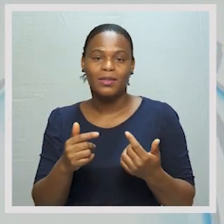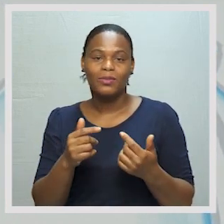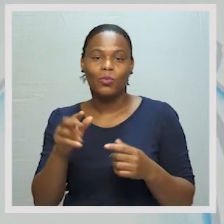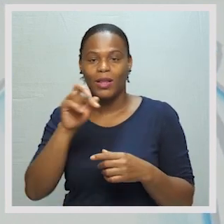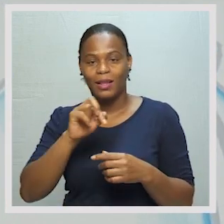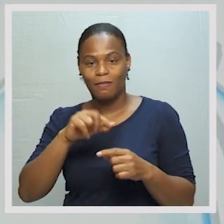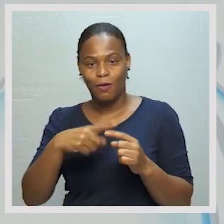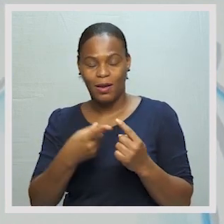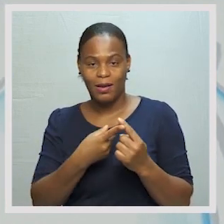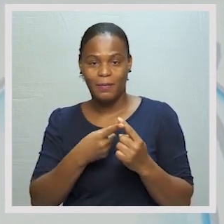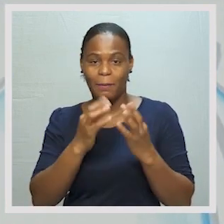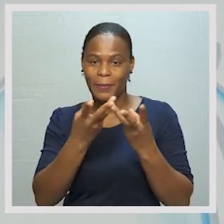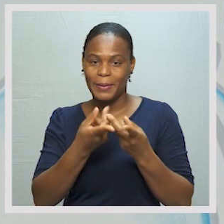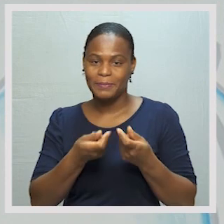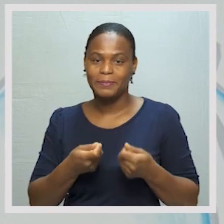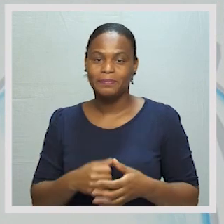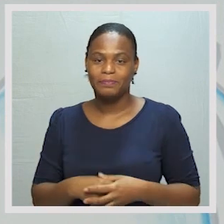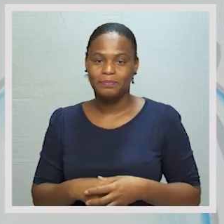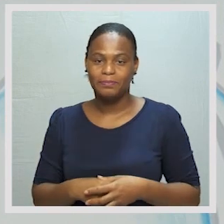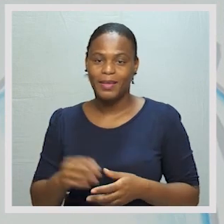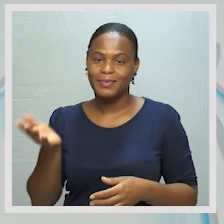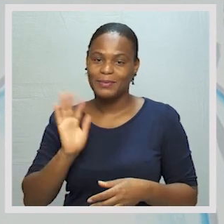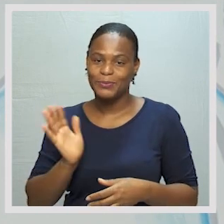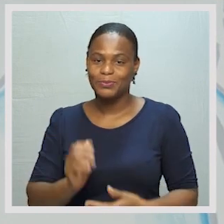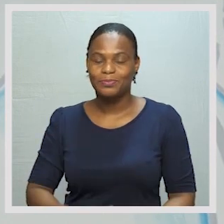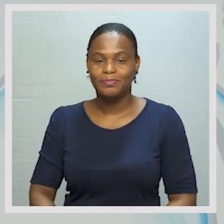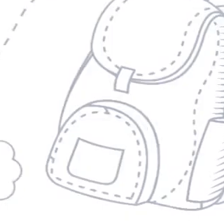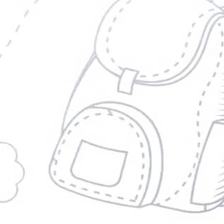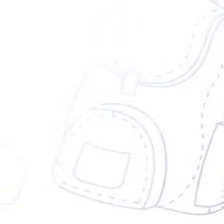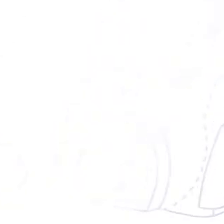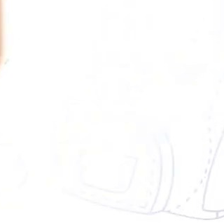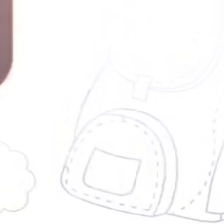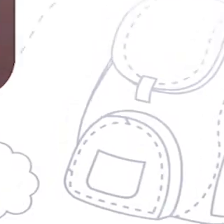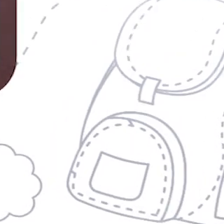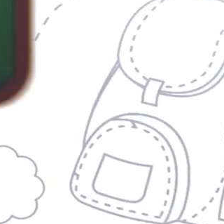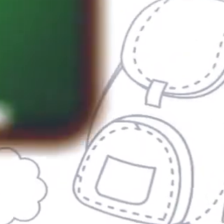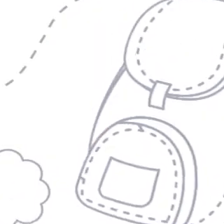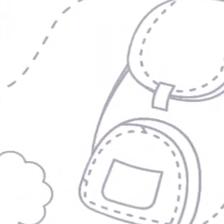do 8º ano de matemática. Adeus!